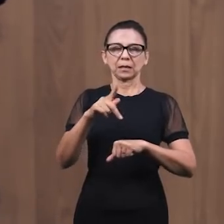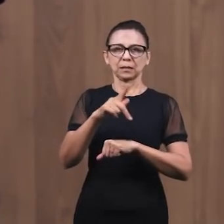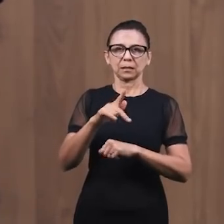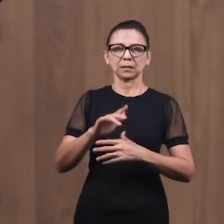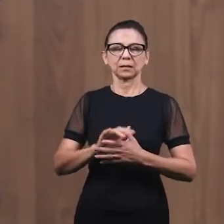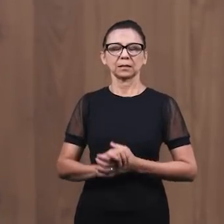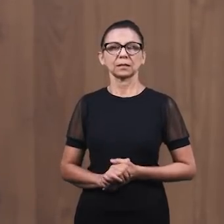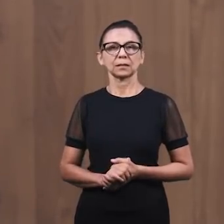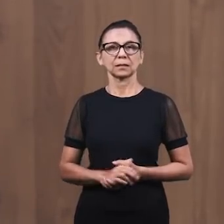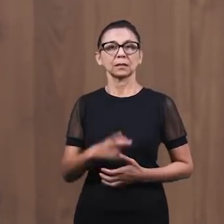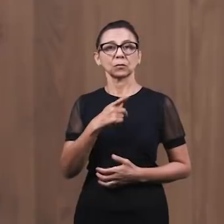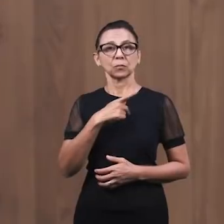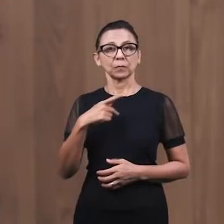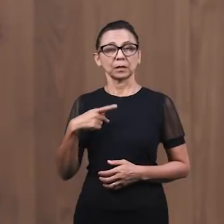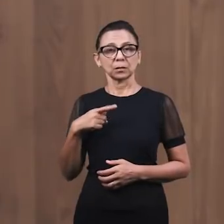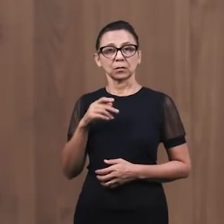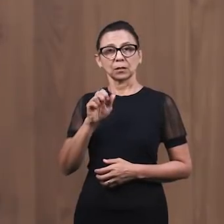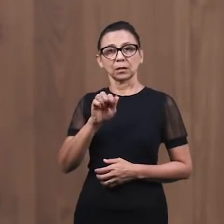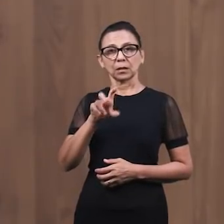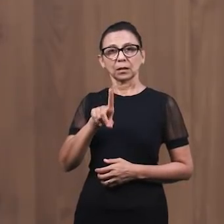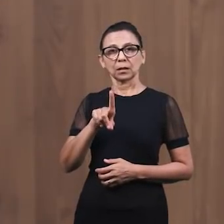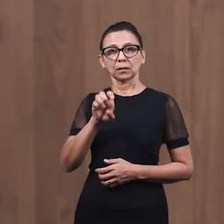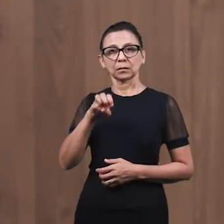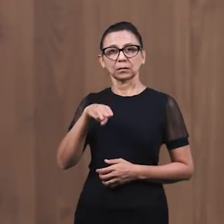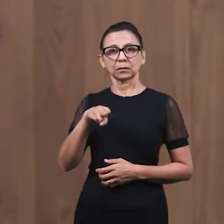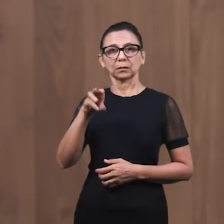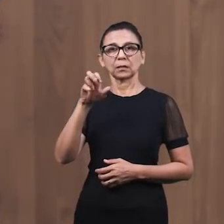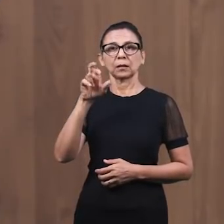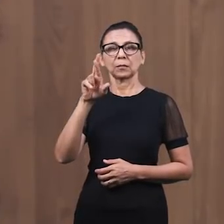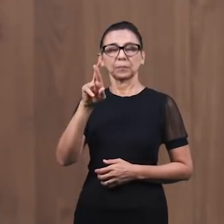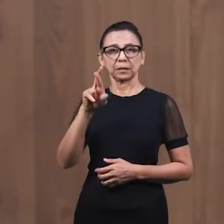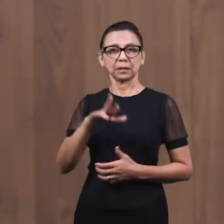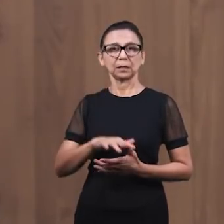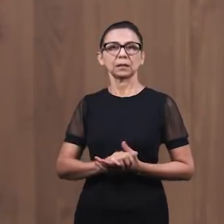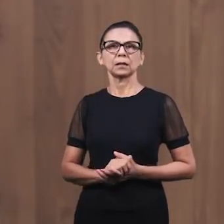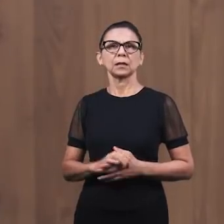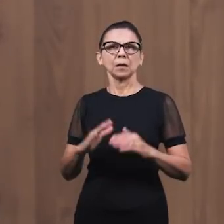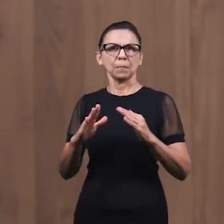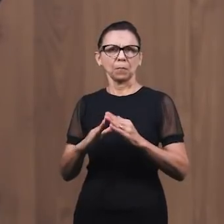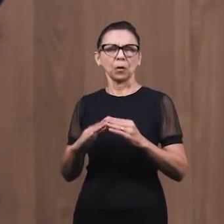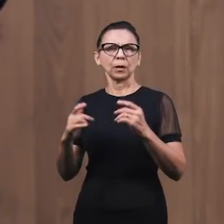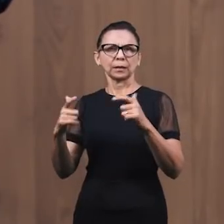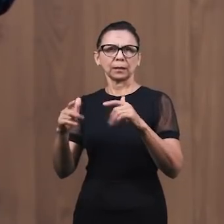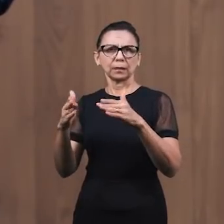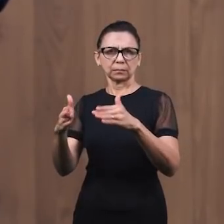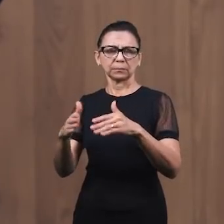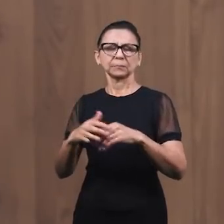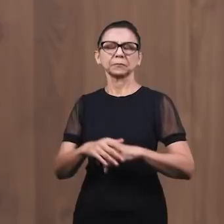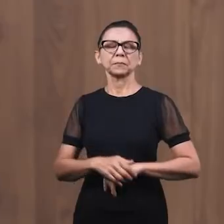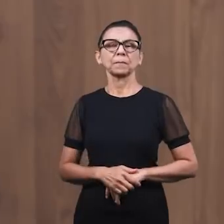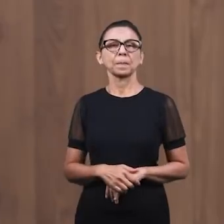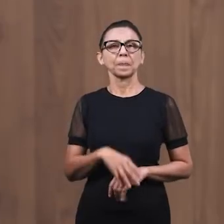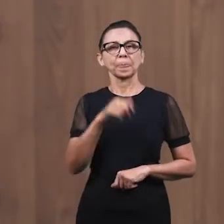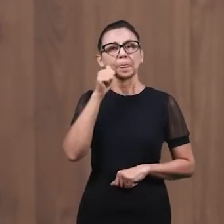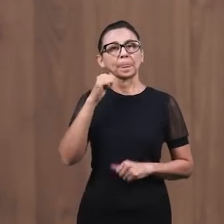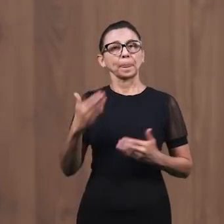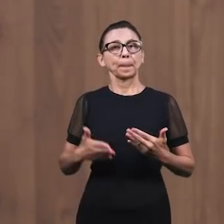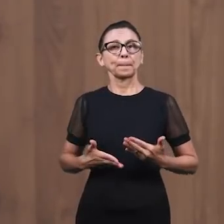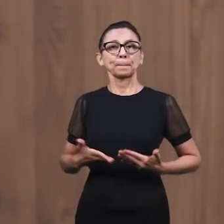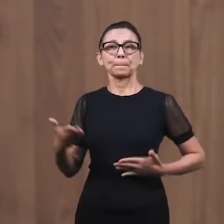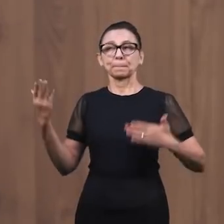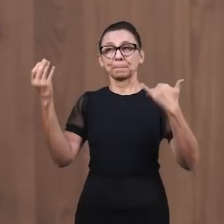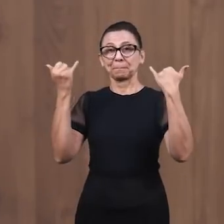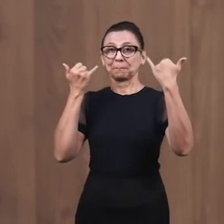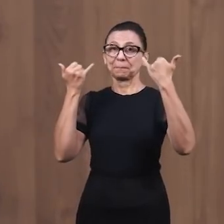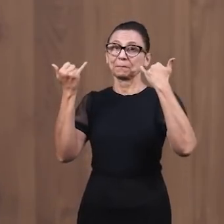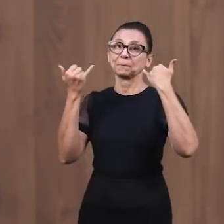da qual o pastor Ademir Lodi é pastor, porque ele também reside em Londres. E a nossa irmã Elizabeth, ela irá dar